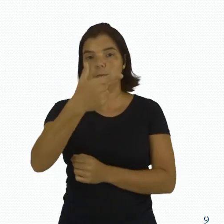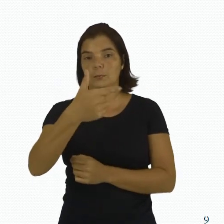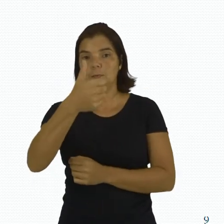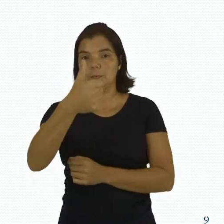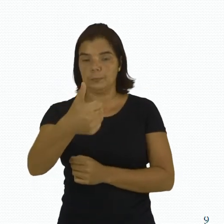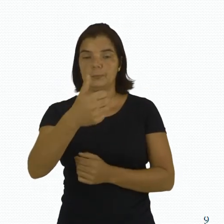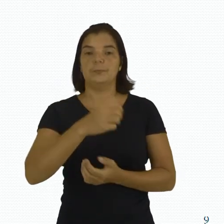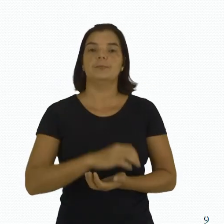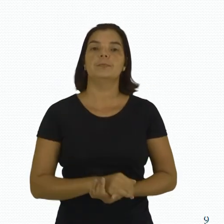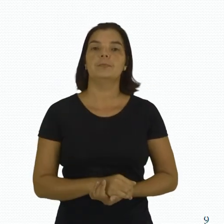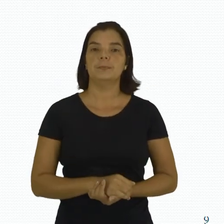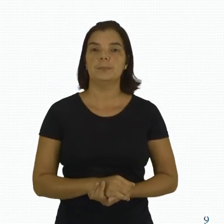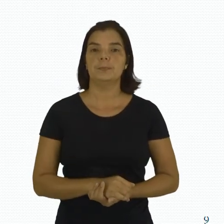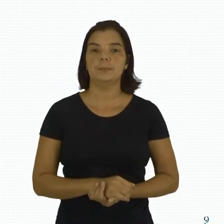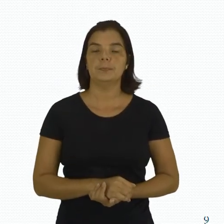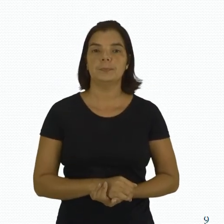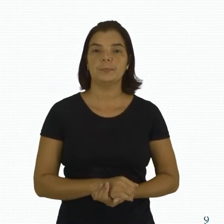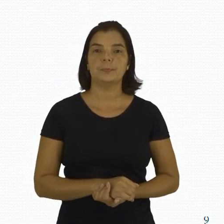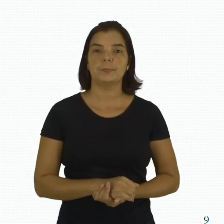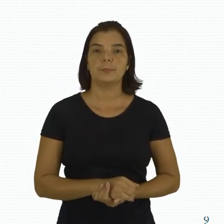número 321.